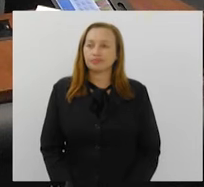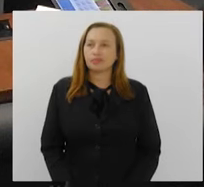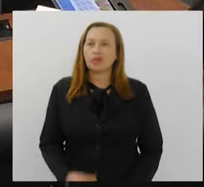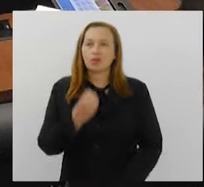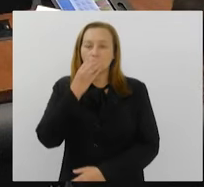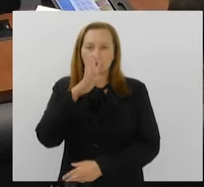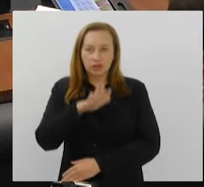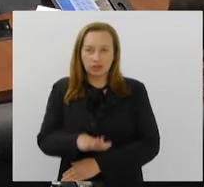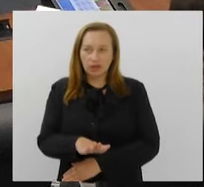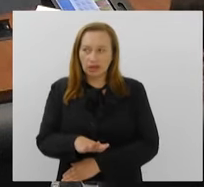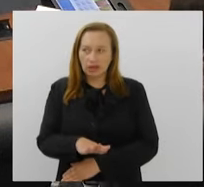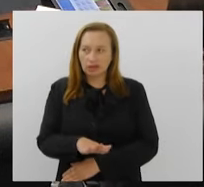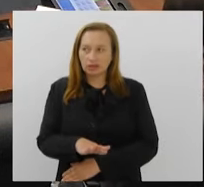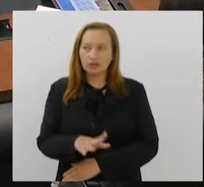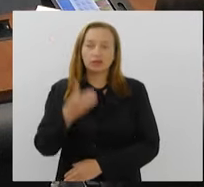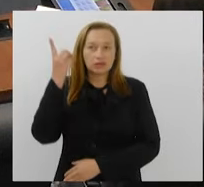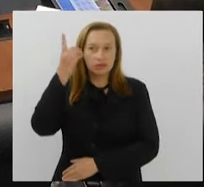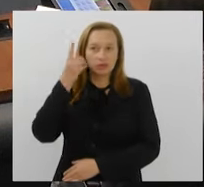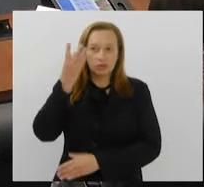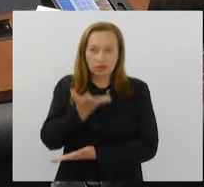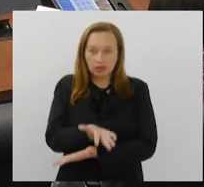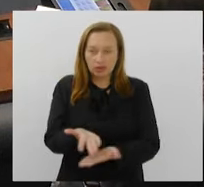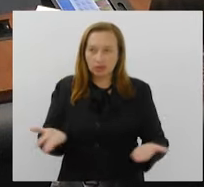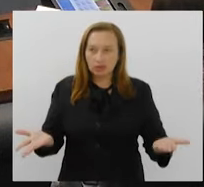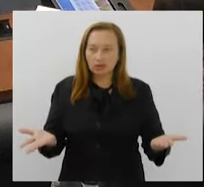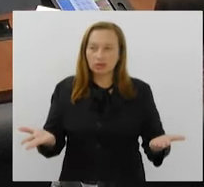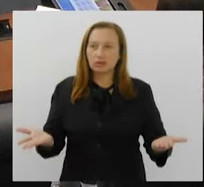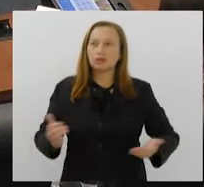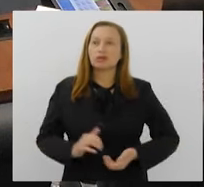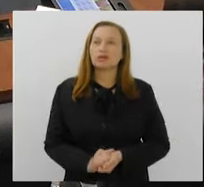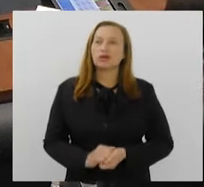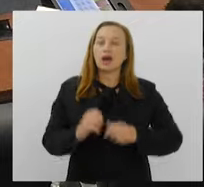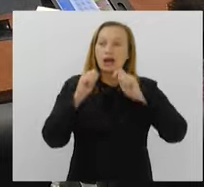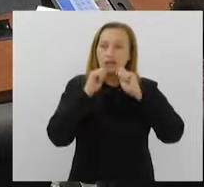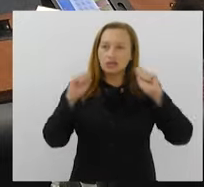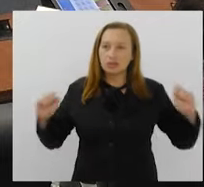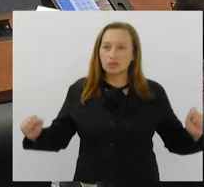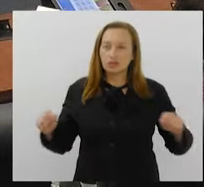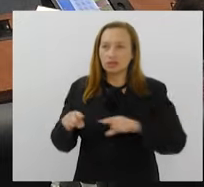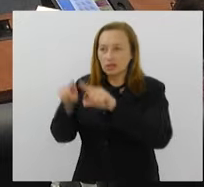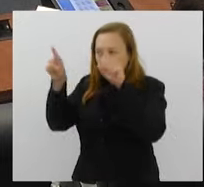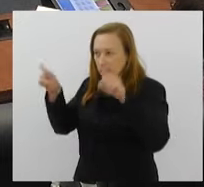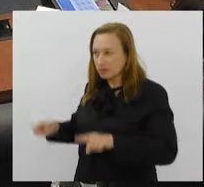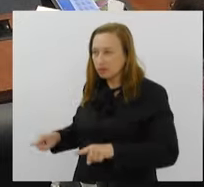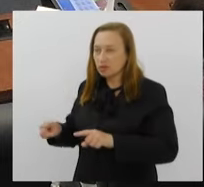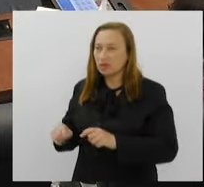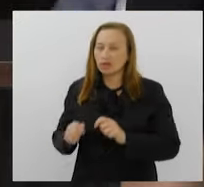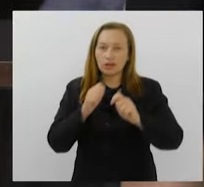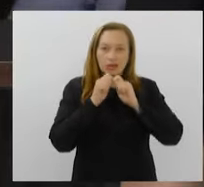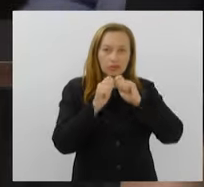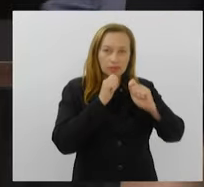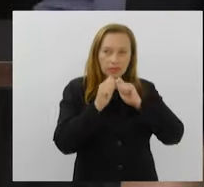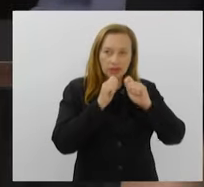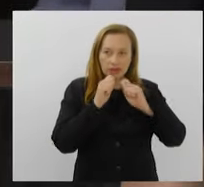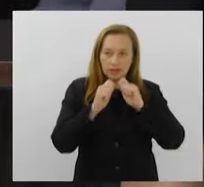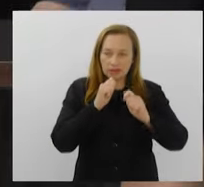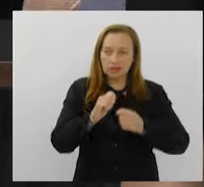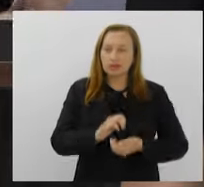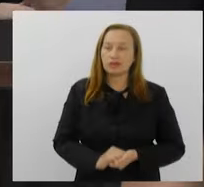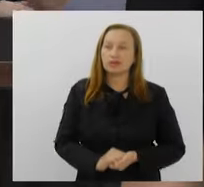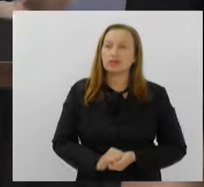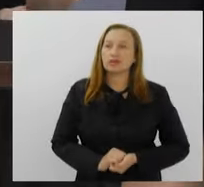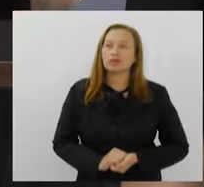Boa tarde, senhoras e senhores deputados, público presente, assessores, servidores, imprensa, sejam todos bem-vindos.